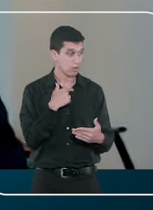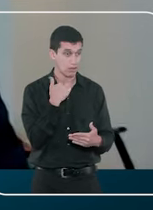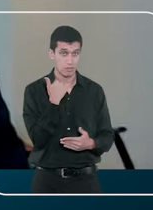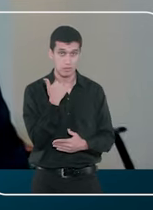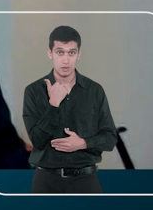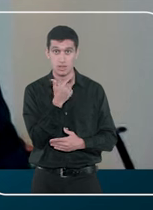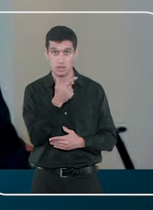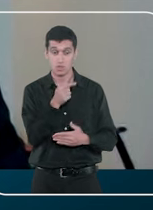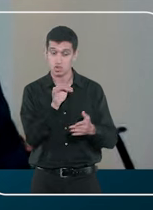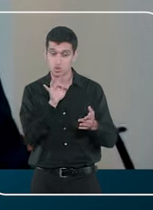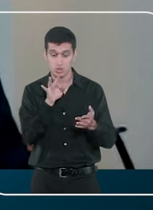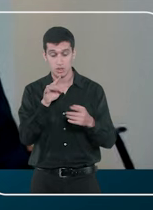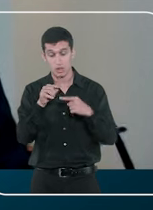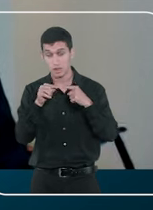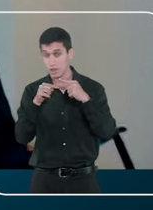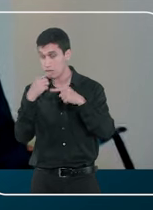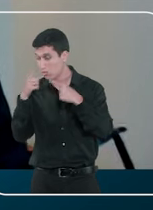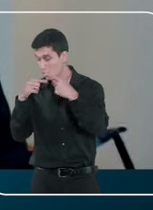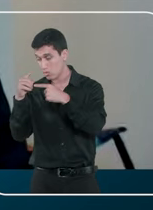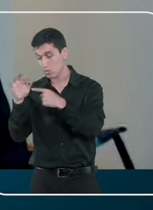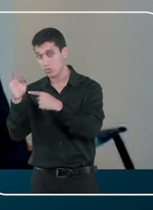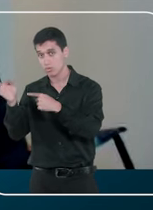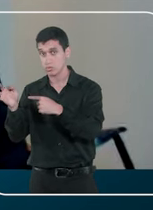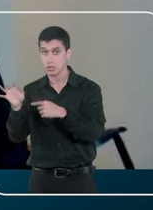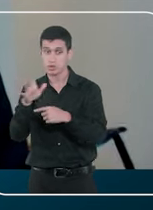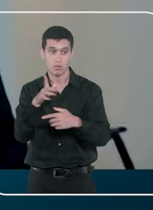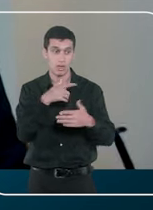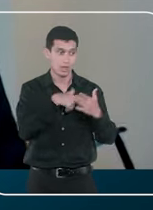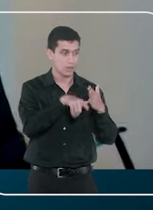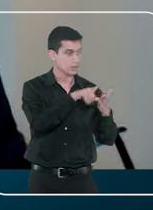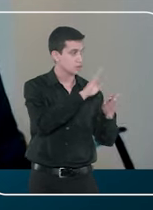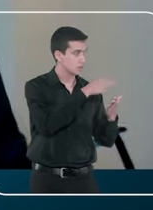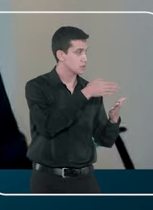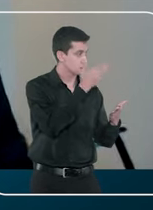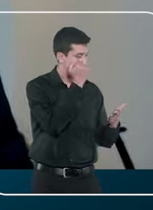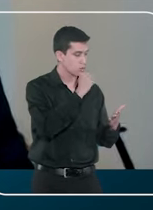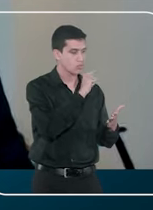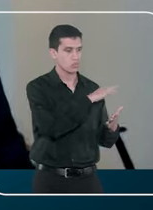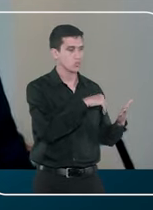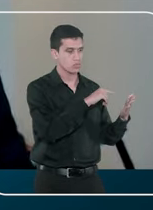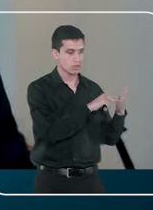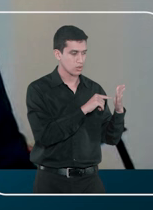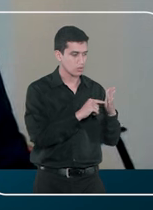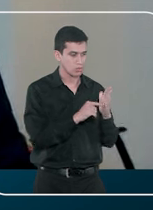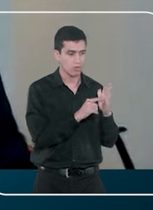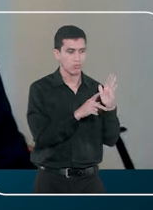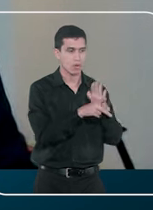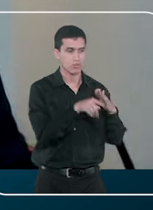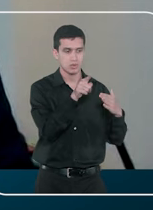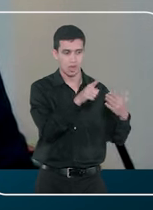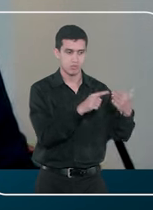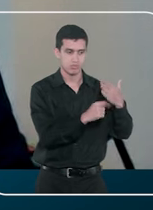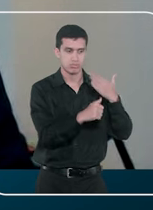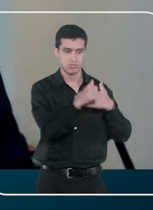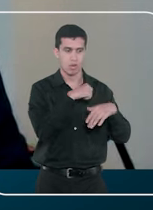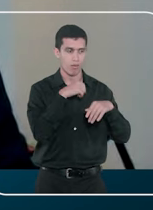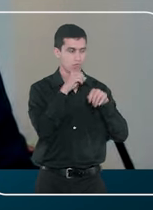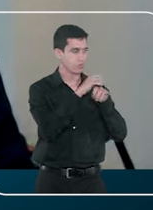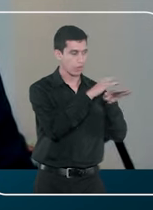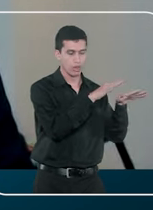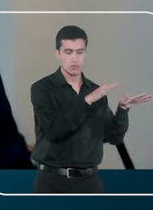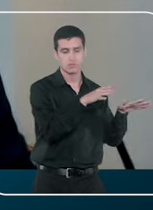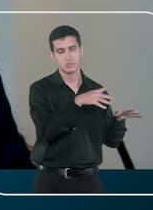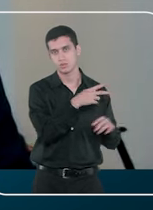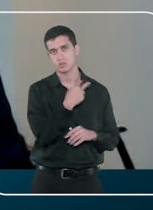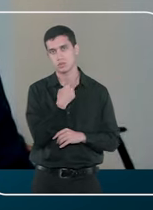entender o que seja o regime do sigilo da investigação oponível à figura do próprio investigado. Vou estabelecer